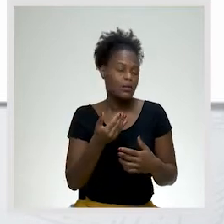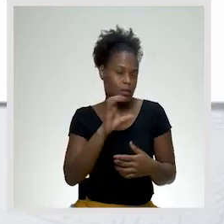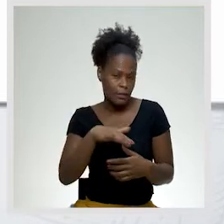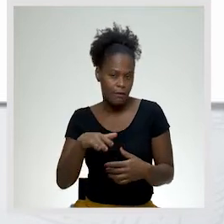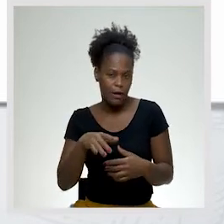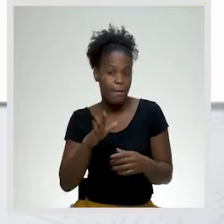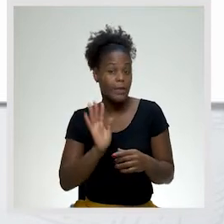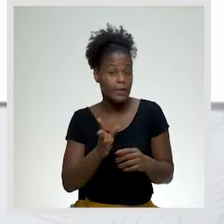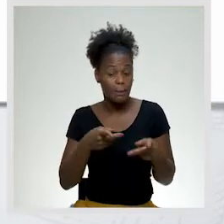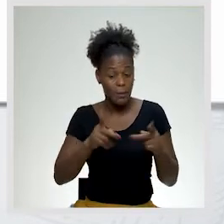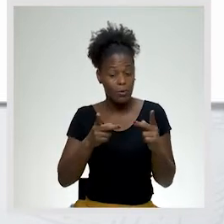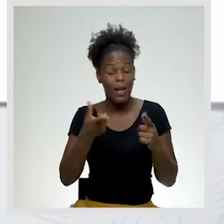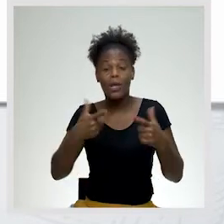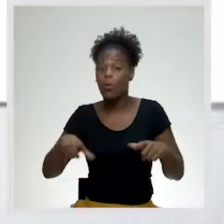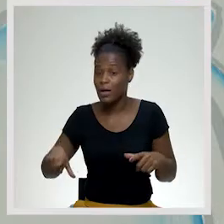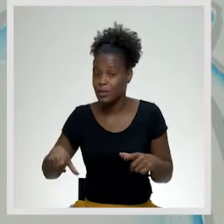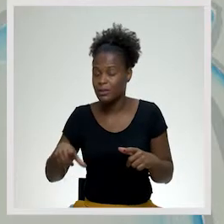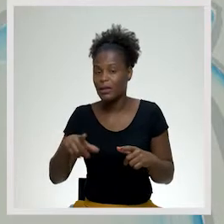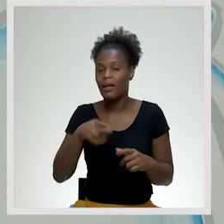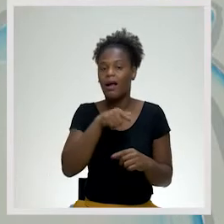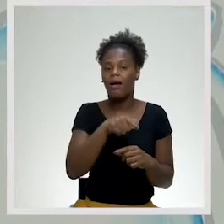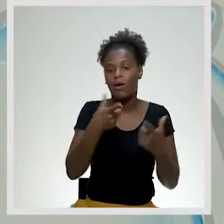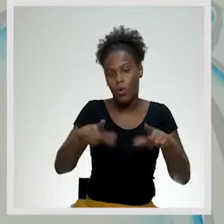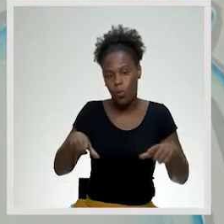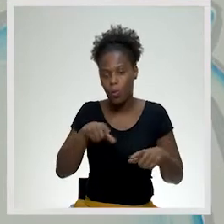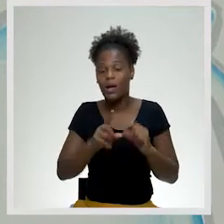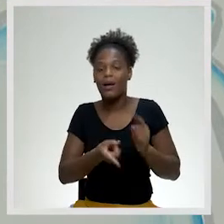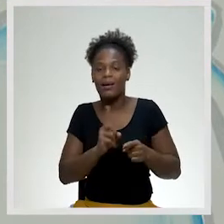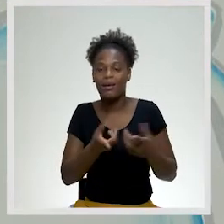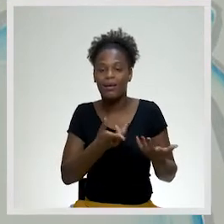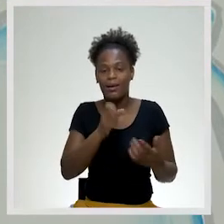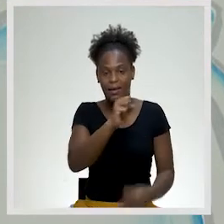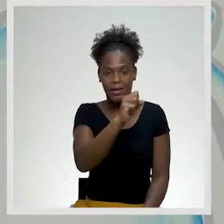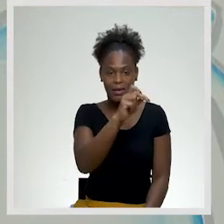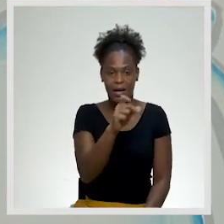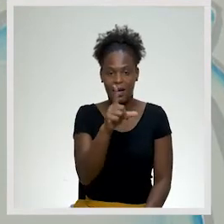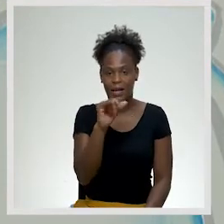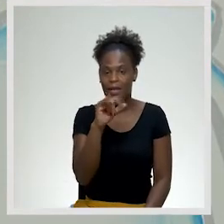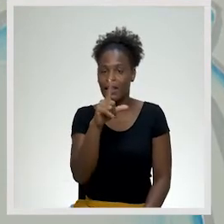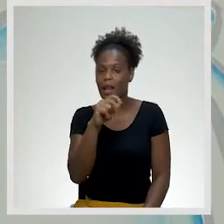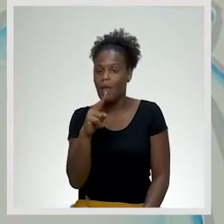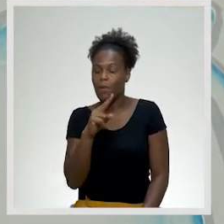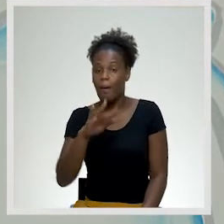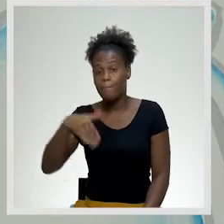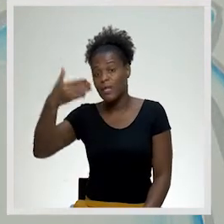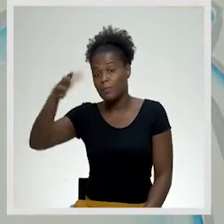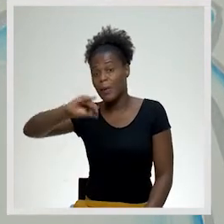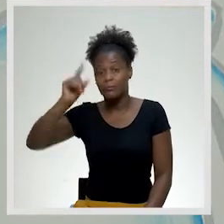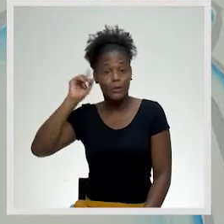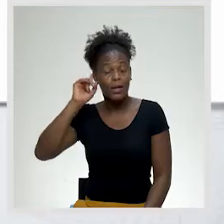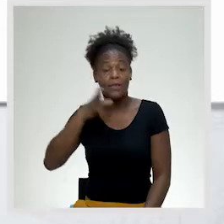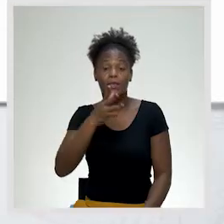uma linguagem. E neste caso, a linguagem que Galileu prioriza é a linguagem